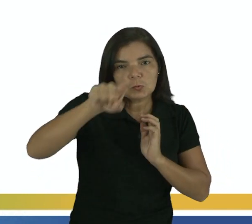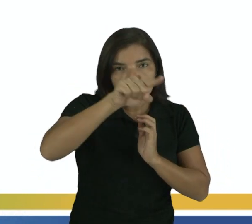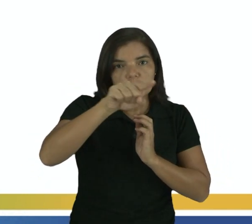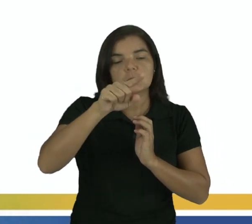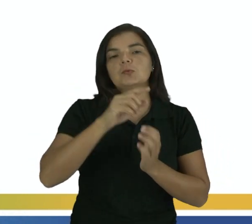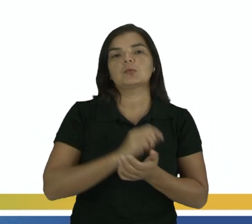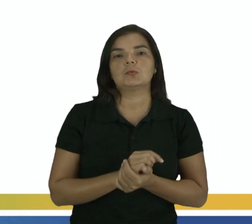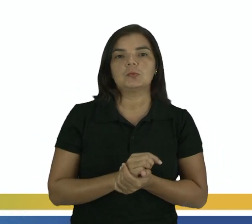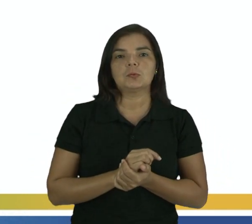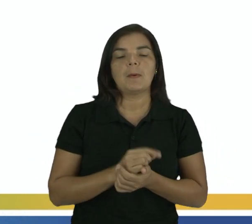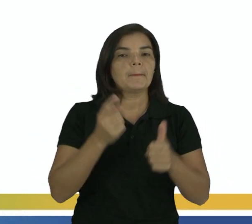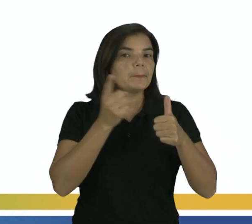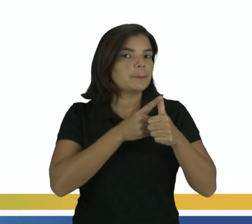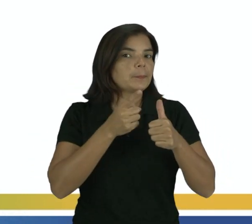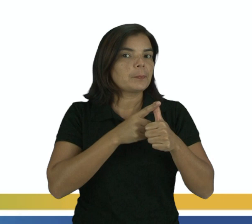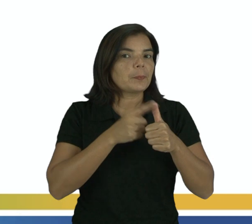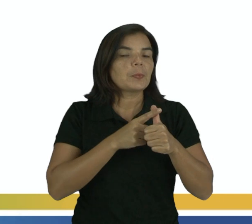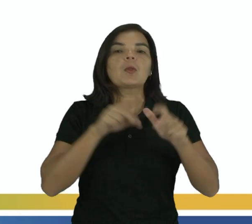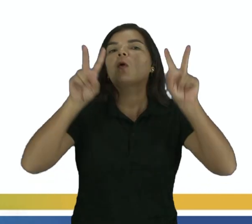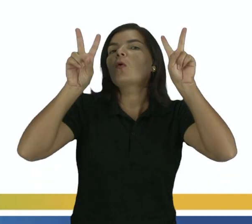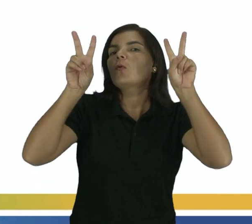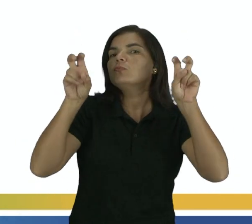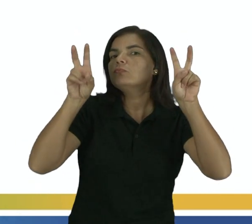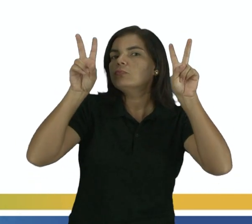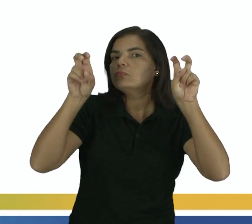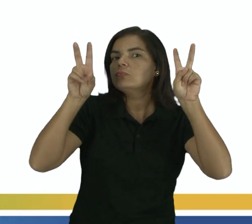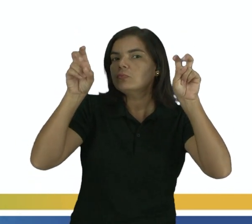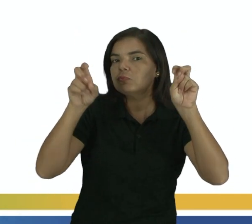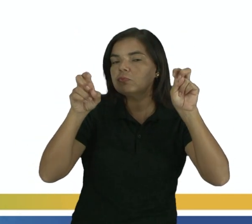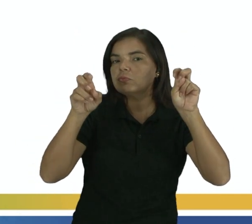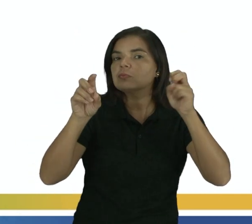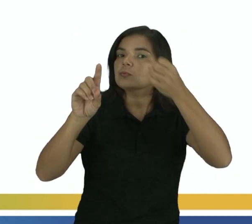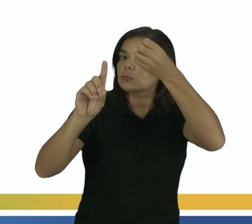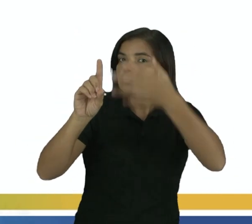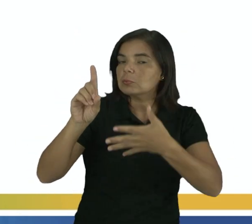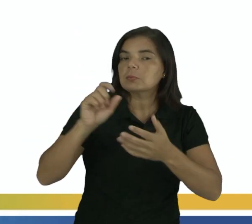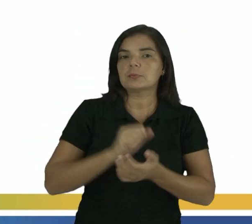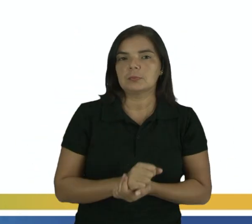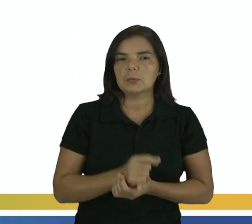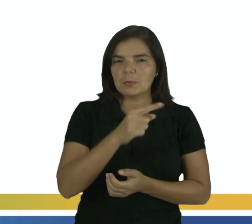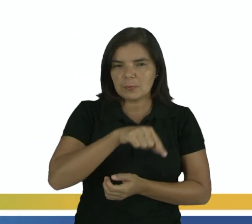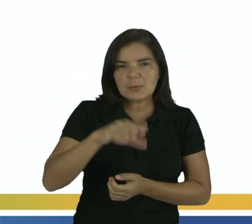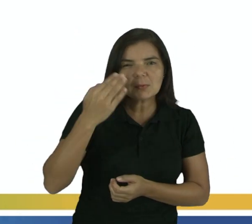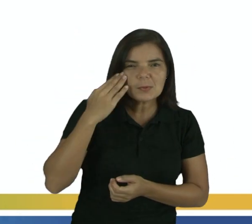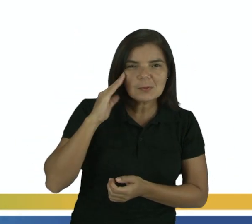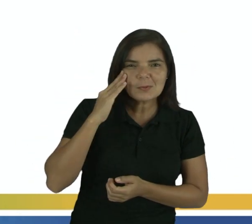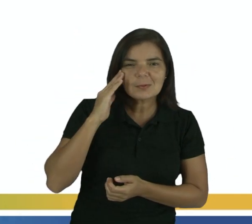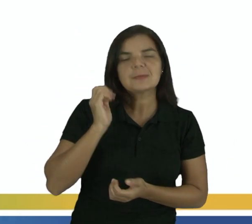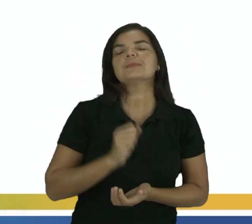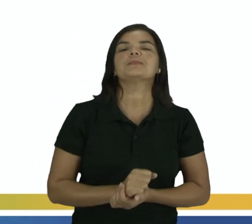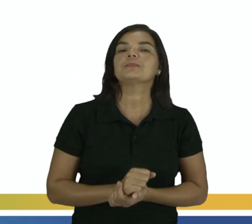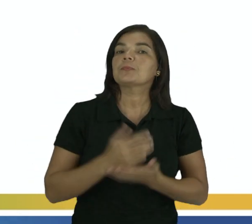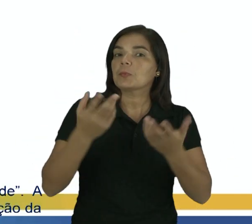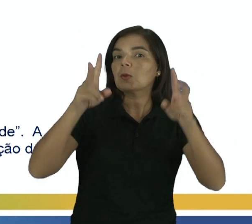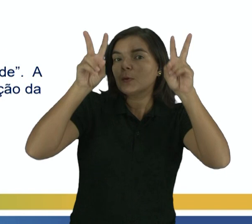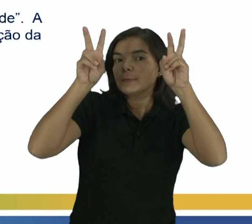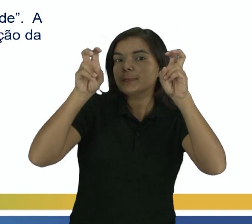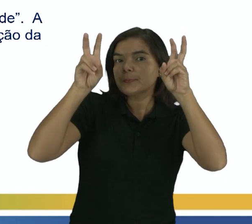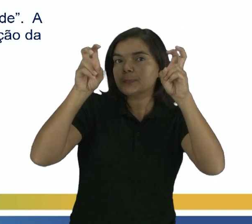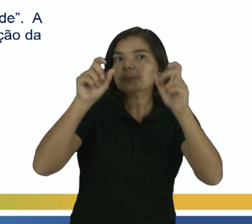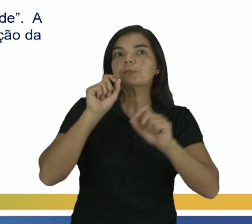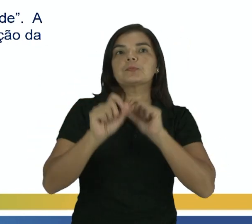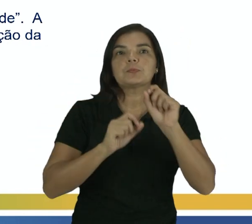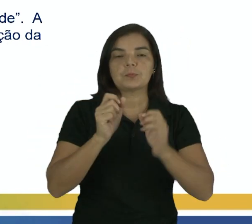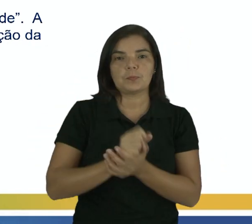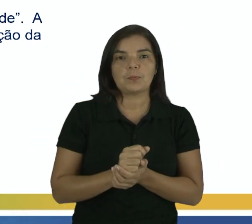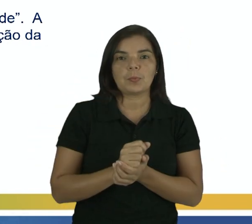forem fazer. Primeiro, qual é o assunto abordado nesse relato pessoal? Vocês conseguiram identificar? Então, o assunto abordado